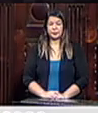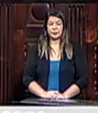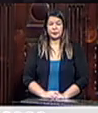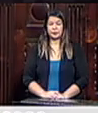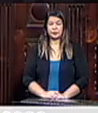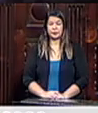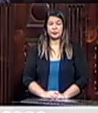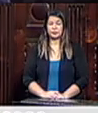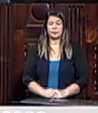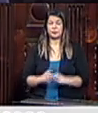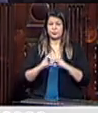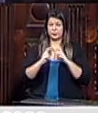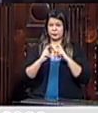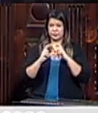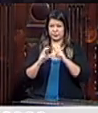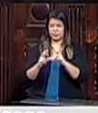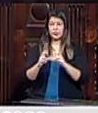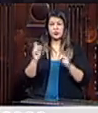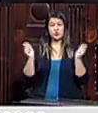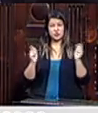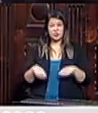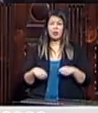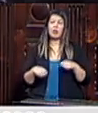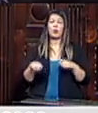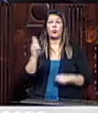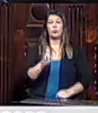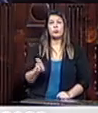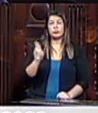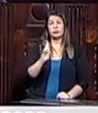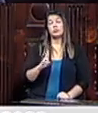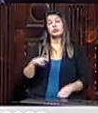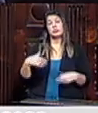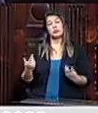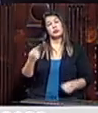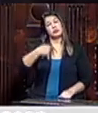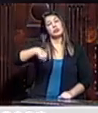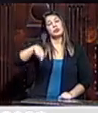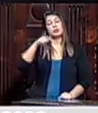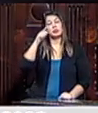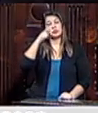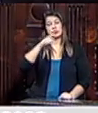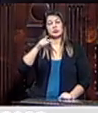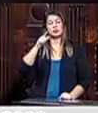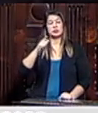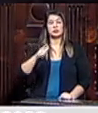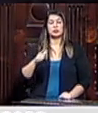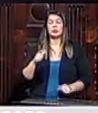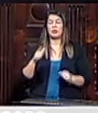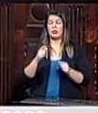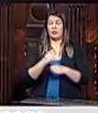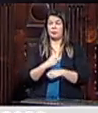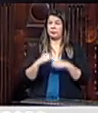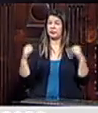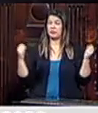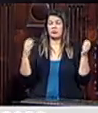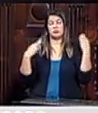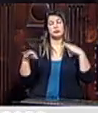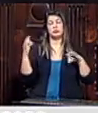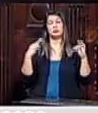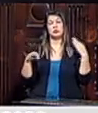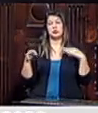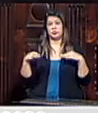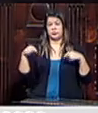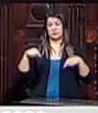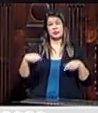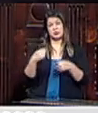Coloca essa malha ferroviária para funcionar, a gente consegue ampliar o turismo na